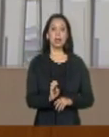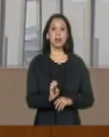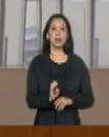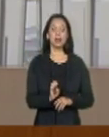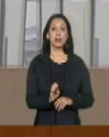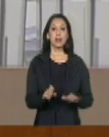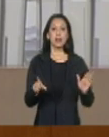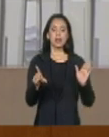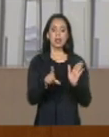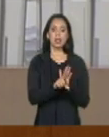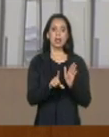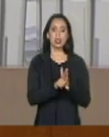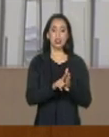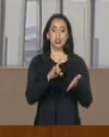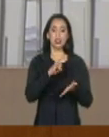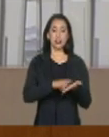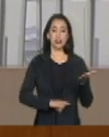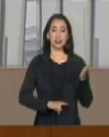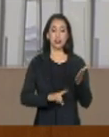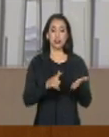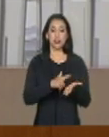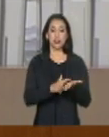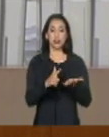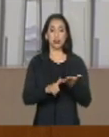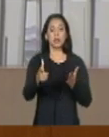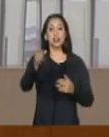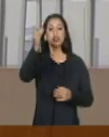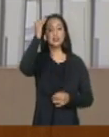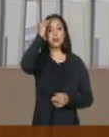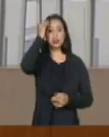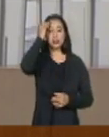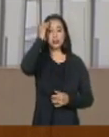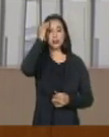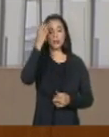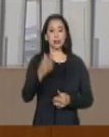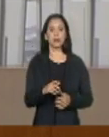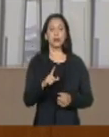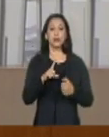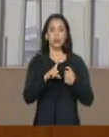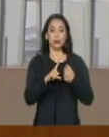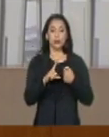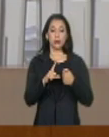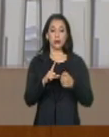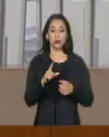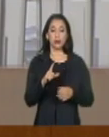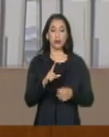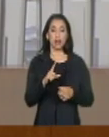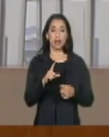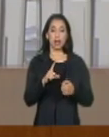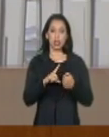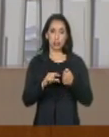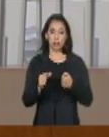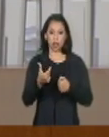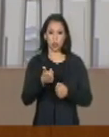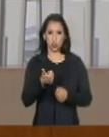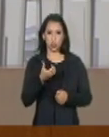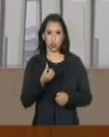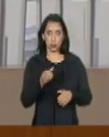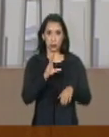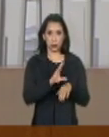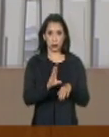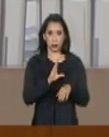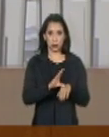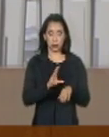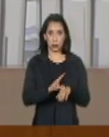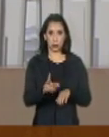lei da ficha limpa, entendendo superável o artigo 16 da Constituição, que diz que não